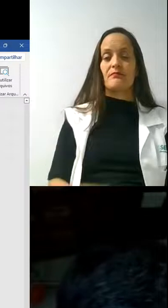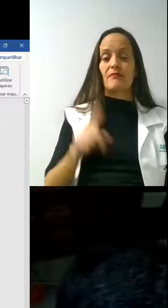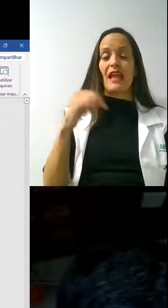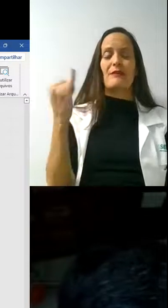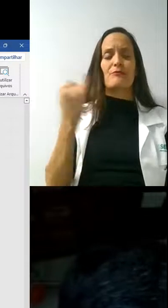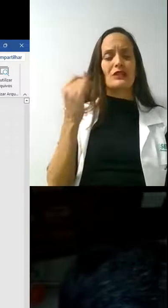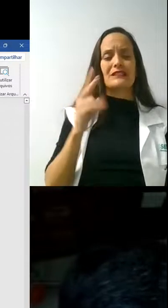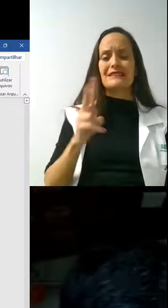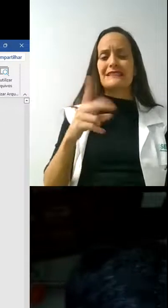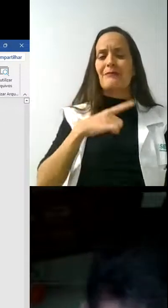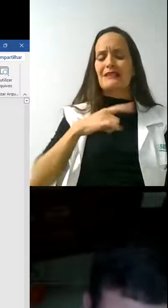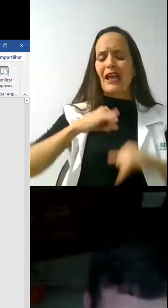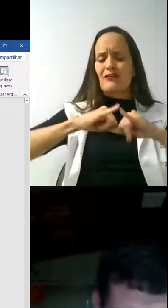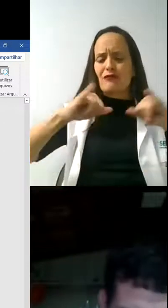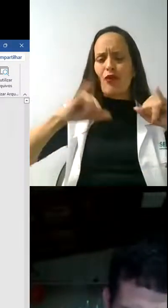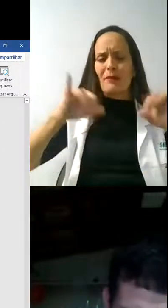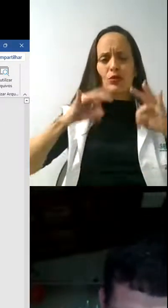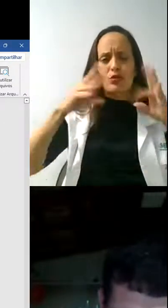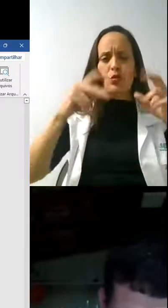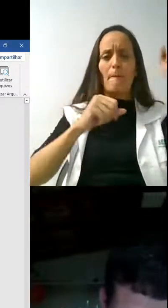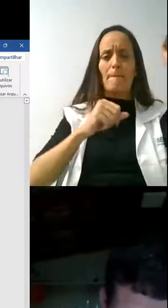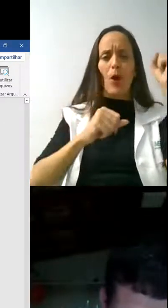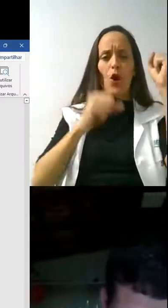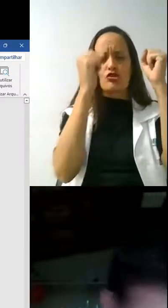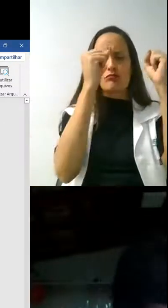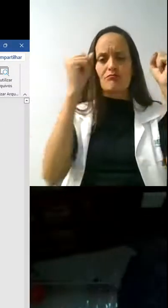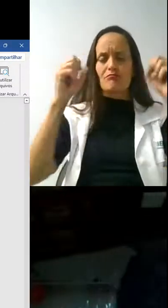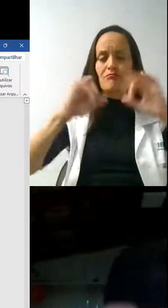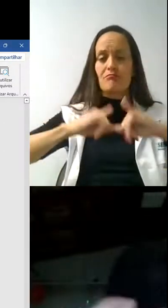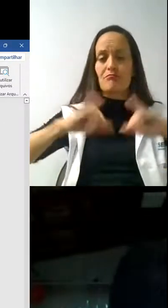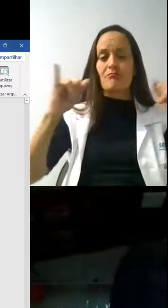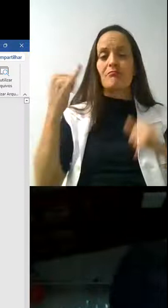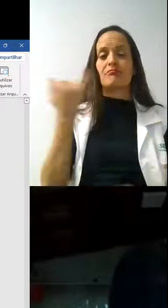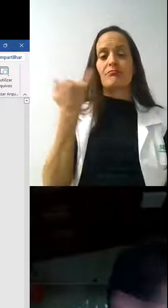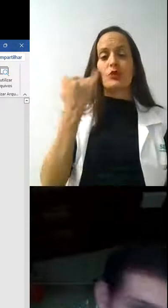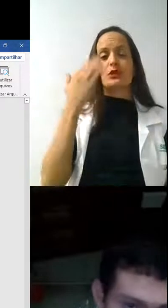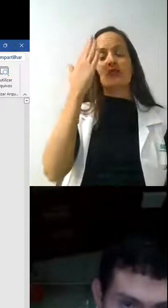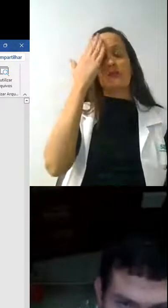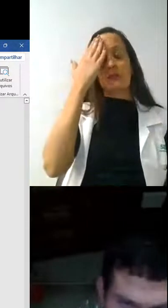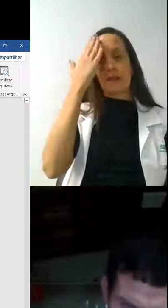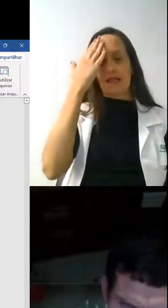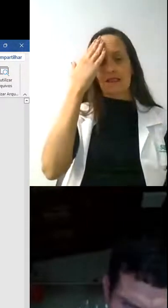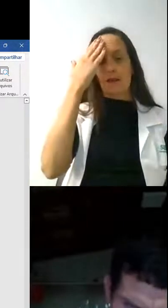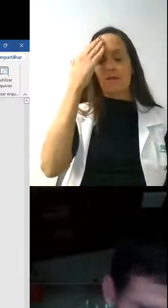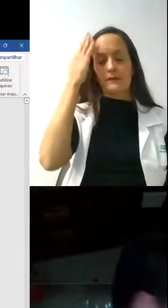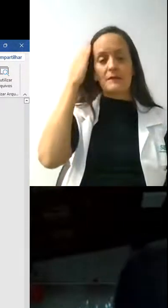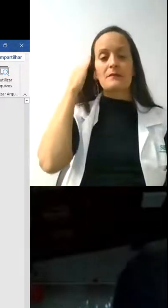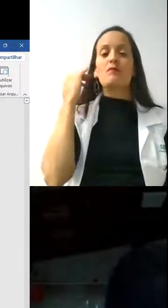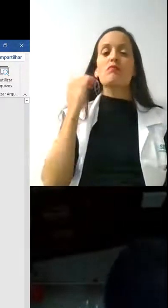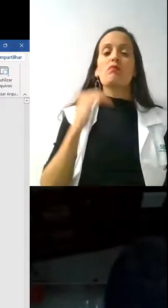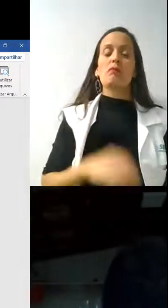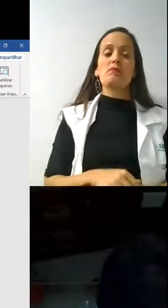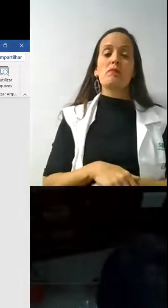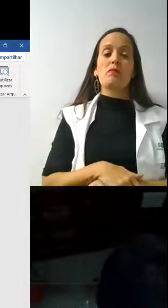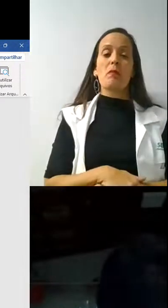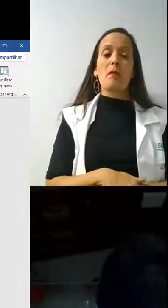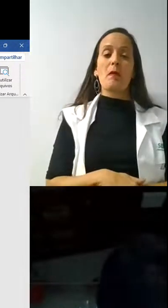no poste, justamente para identificar ele, né? Então, é um poste P1 estrutura primária. Estrutura primária é da rede o